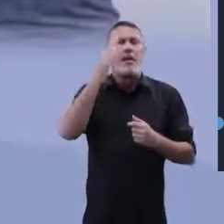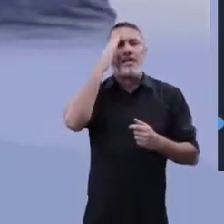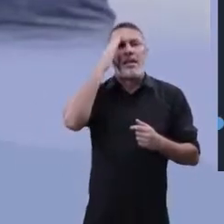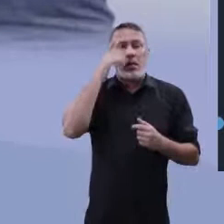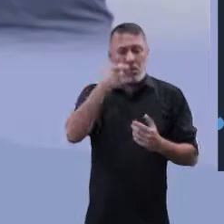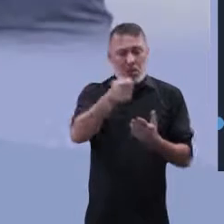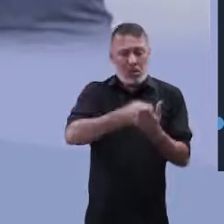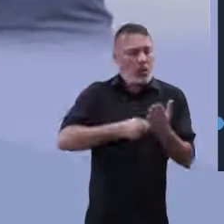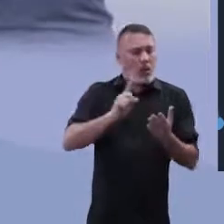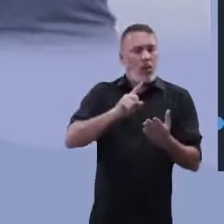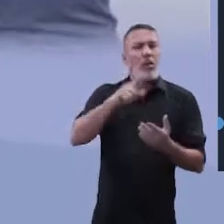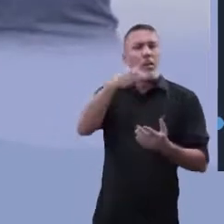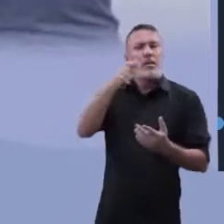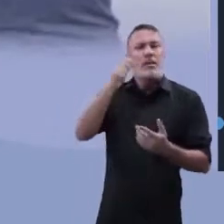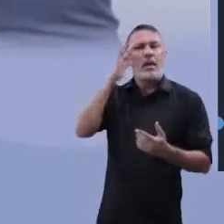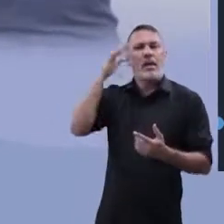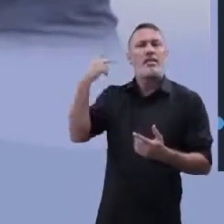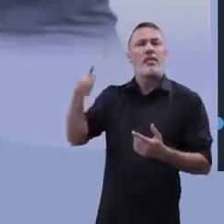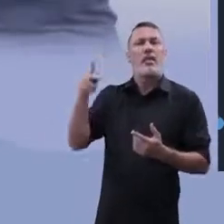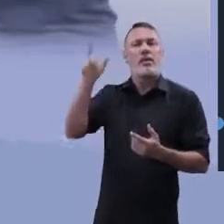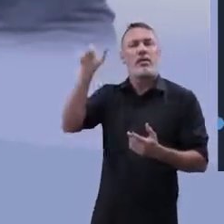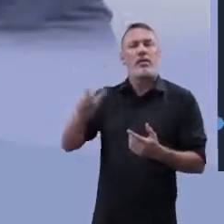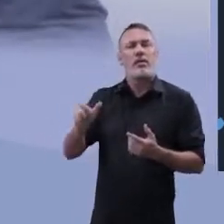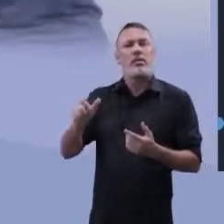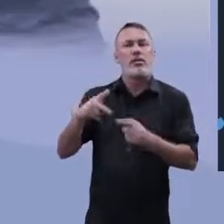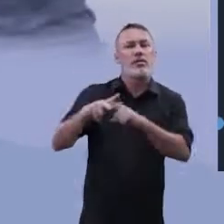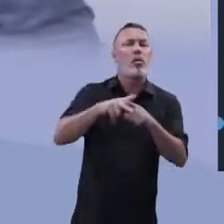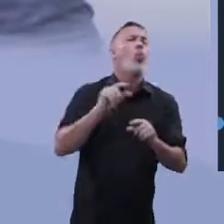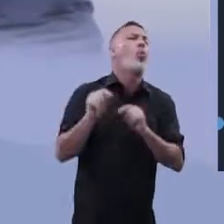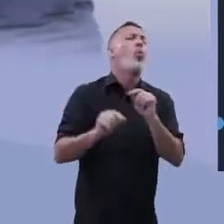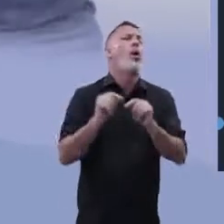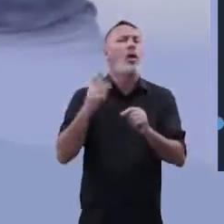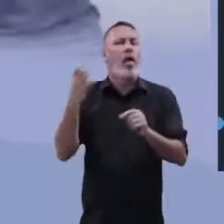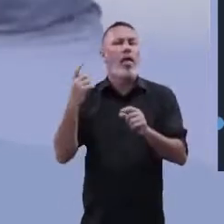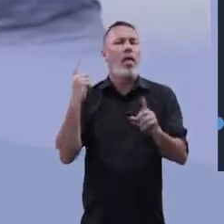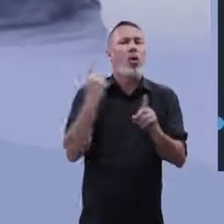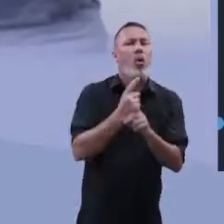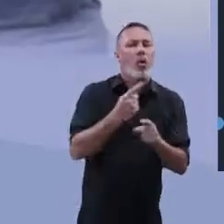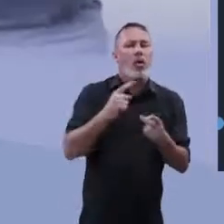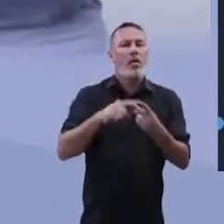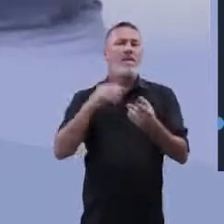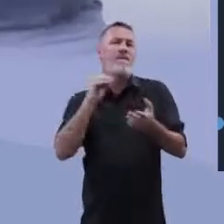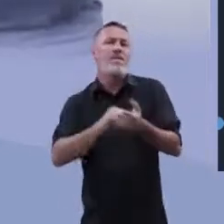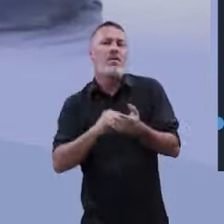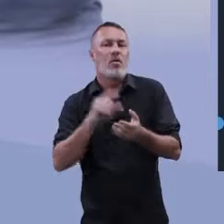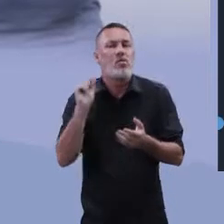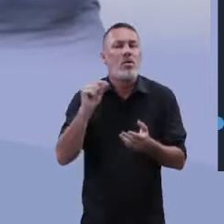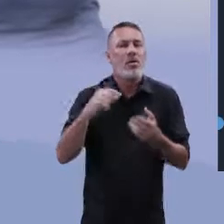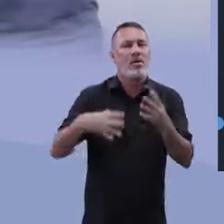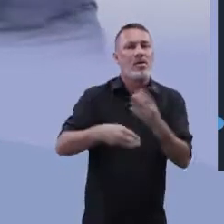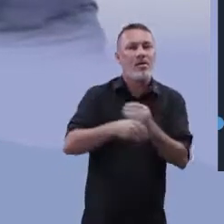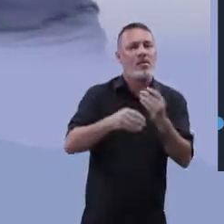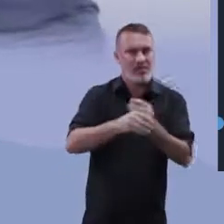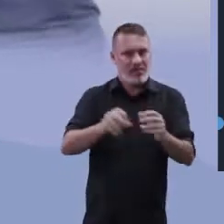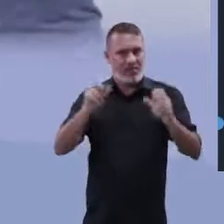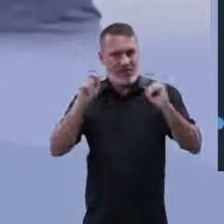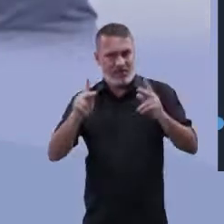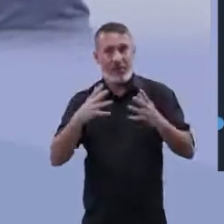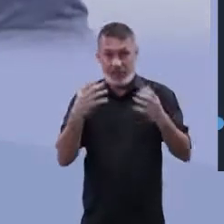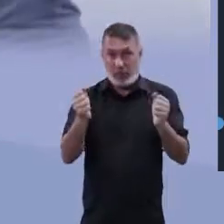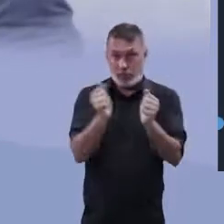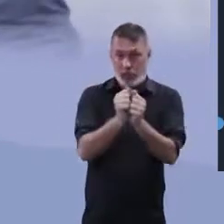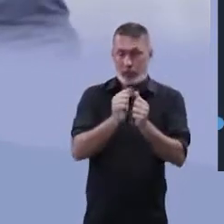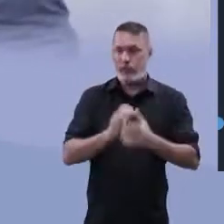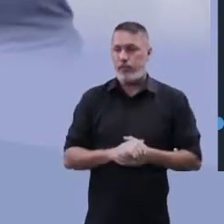vestibulando, entender o que o cara vai procurar no seu texto, o que o professor vai procurar, quais são os erros que ele vai te penalizar. Beleza?